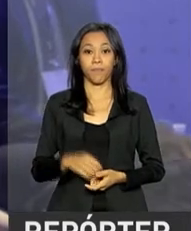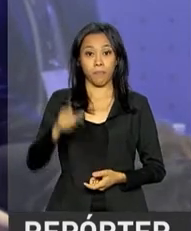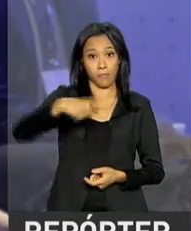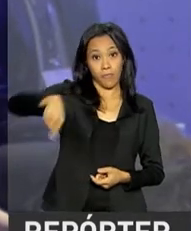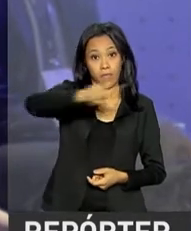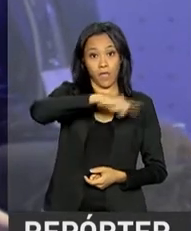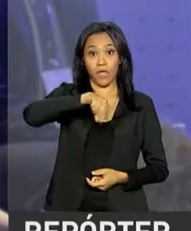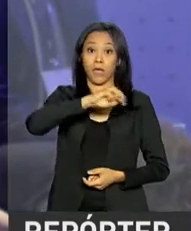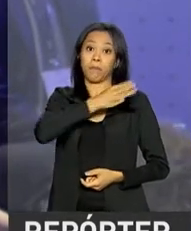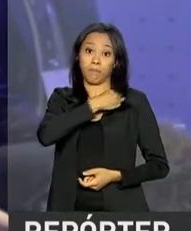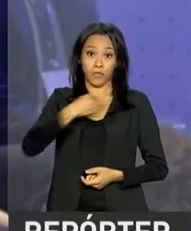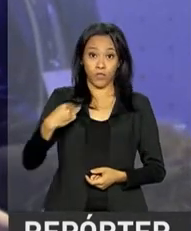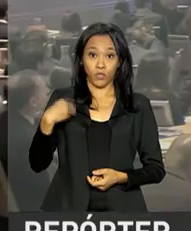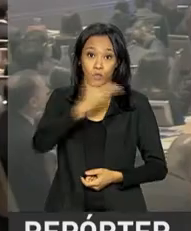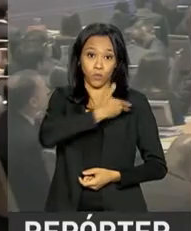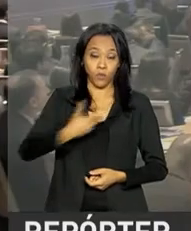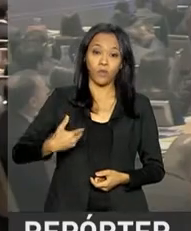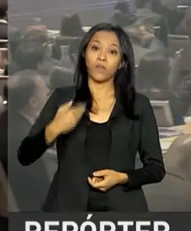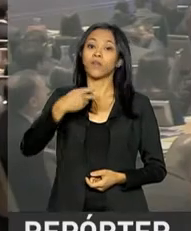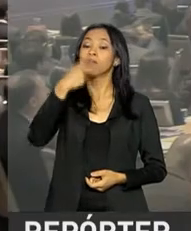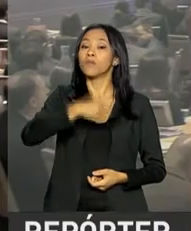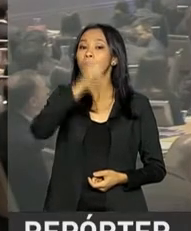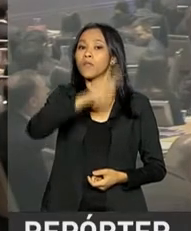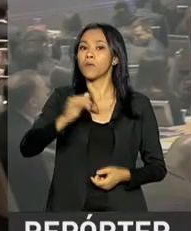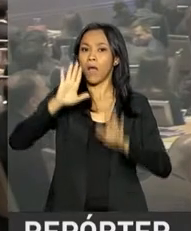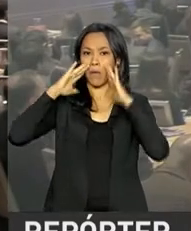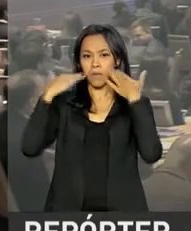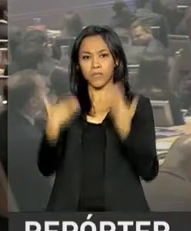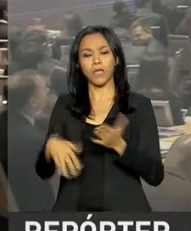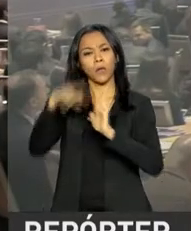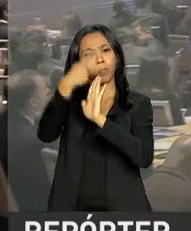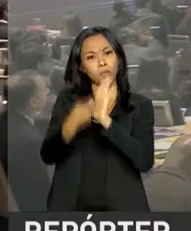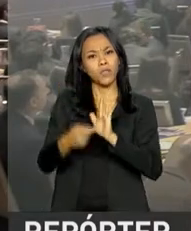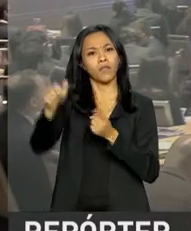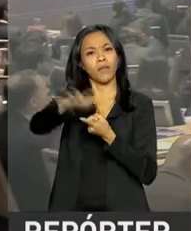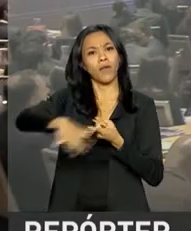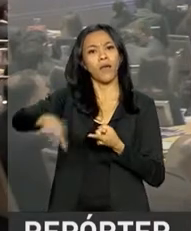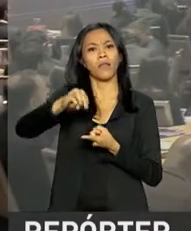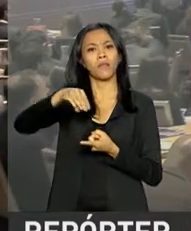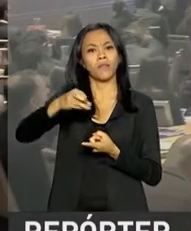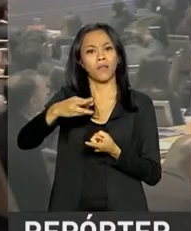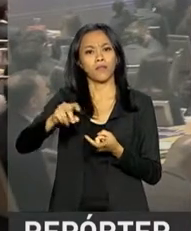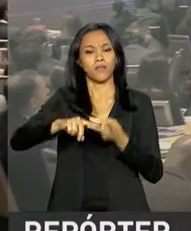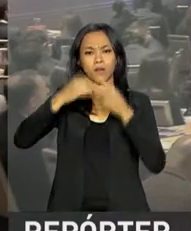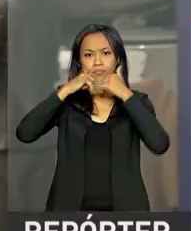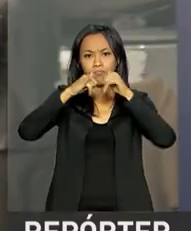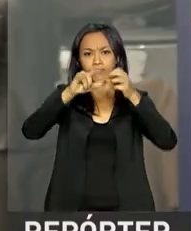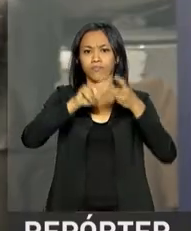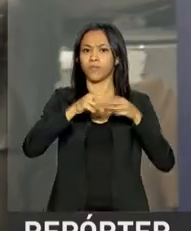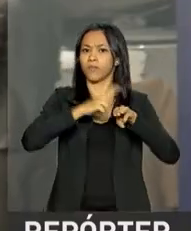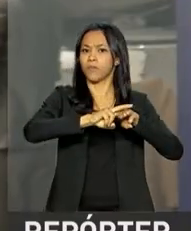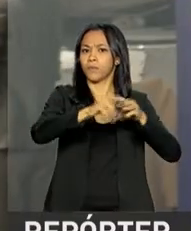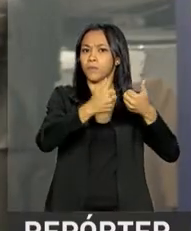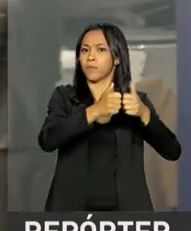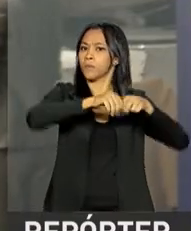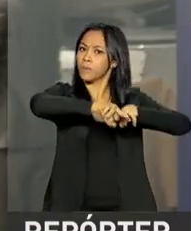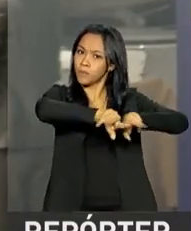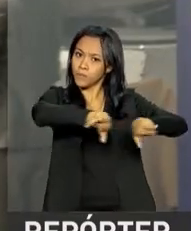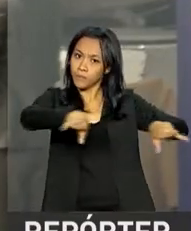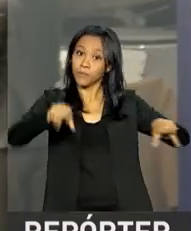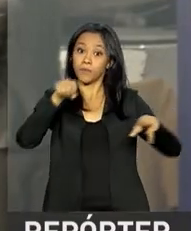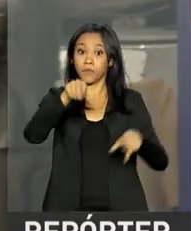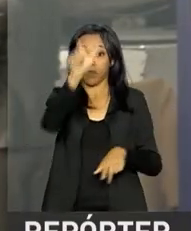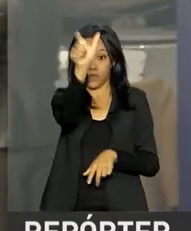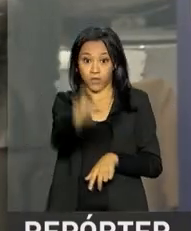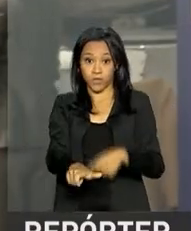Ministros do governo brasileiro apresentaram aos investidores projetos em áreas como mineração, energia e transportes. O diretor executivo da